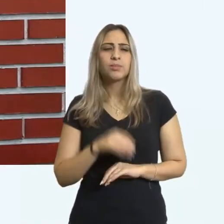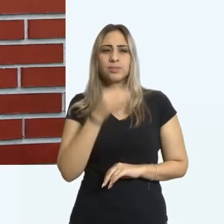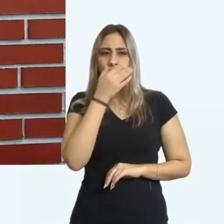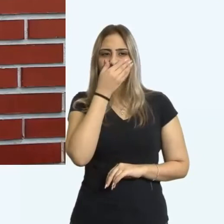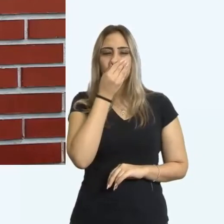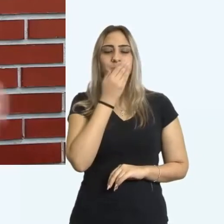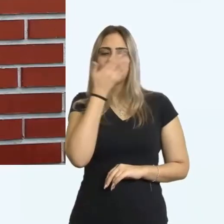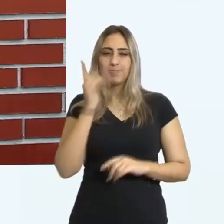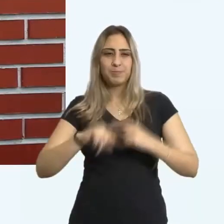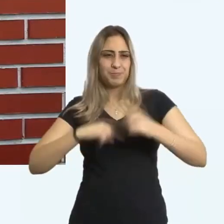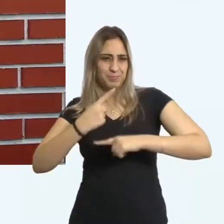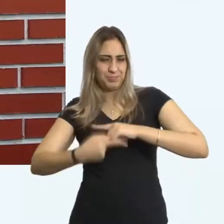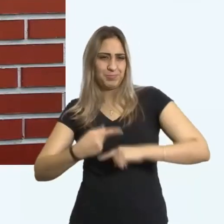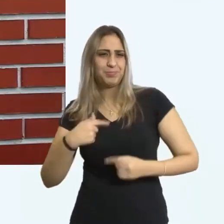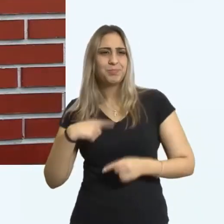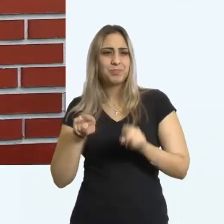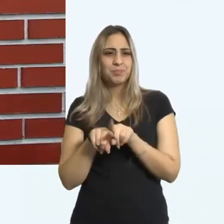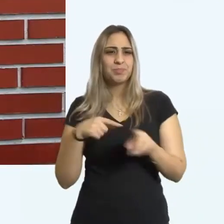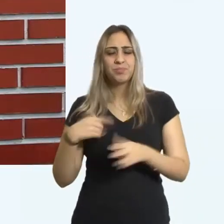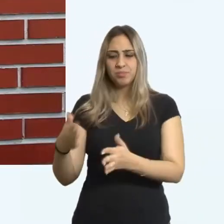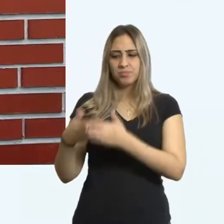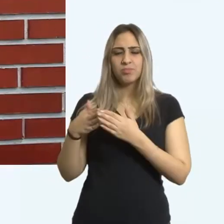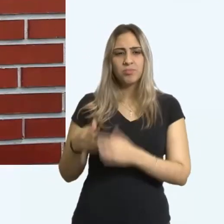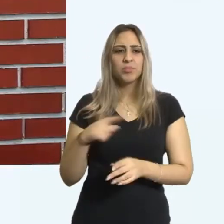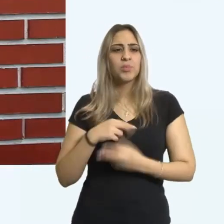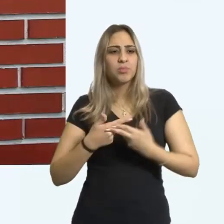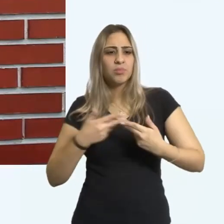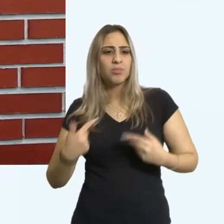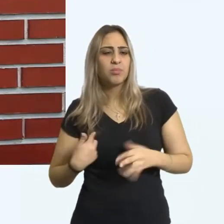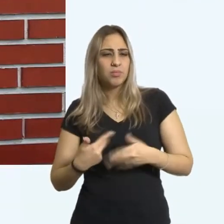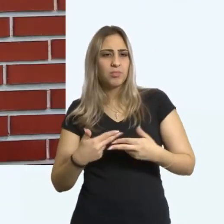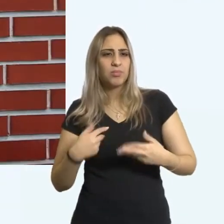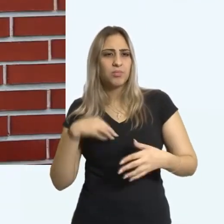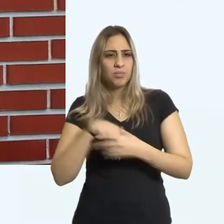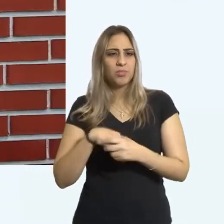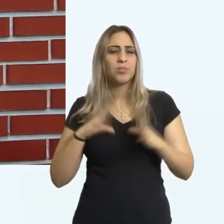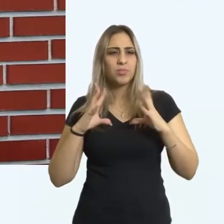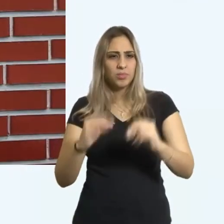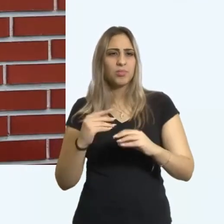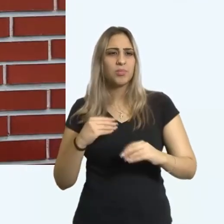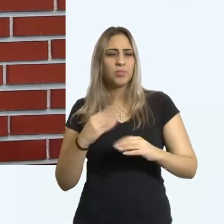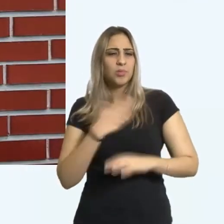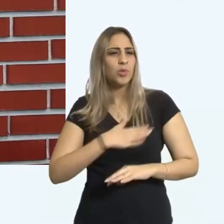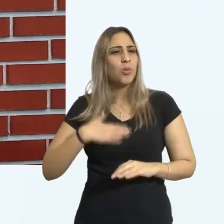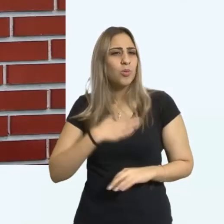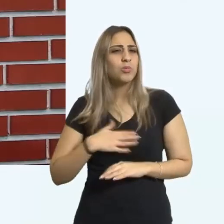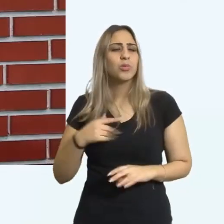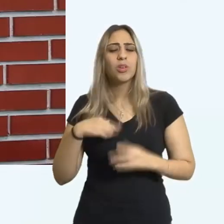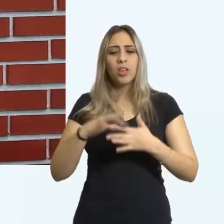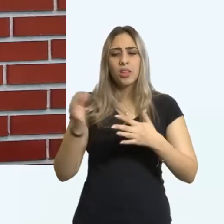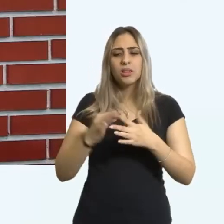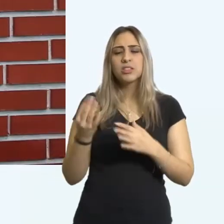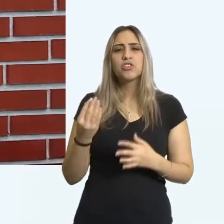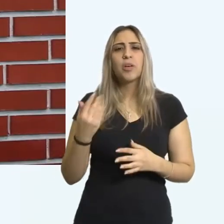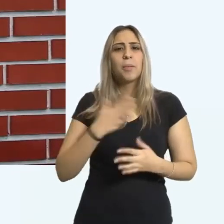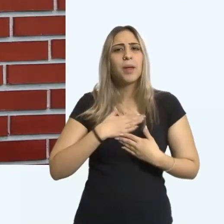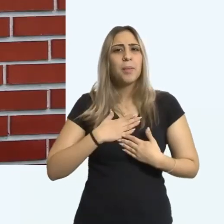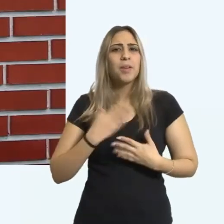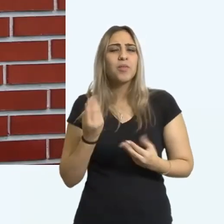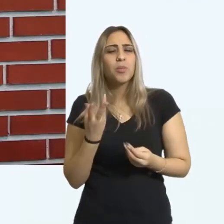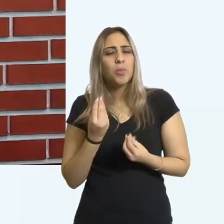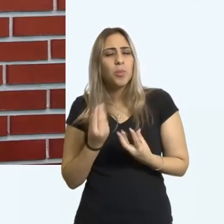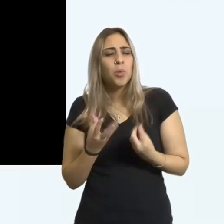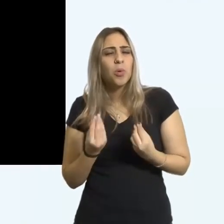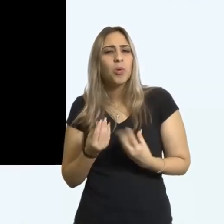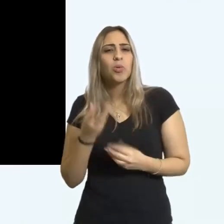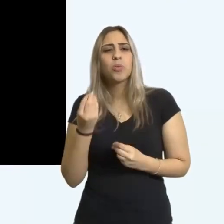depois a gente pronto contexto também com todo mundo já citou que a efetiva para mim foi mais